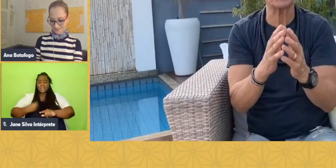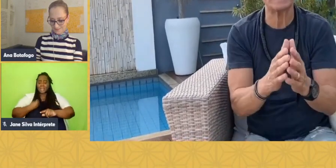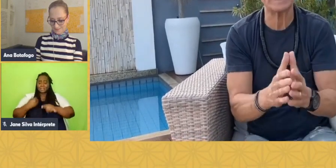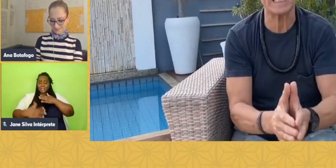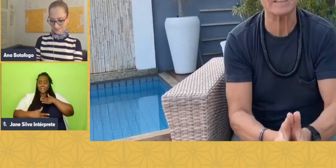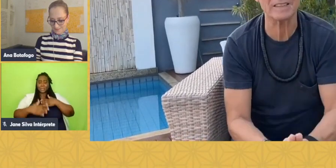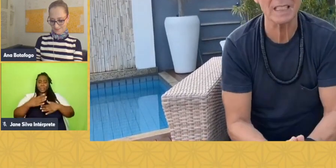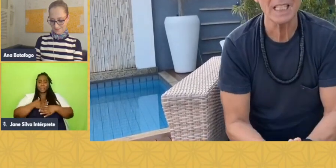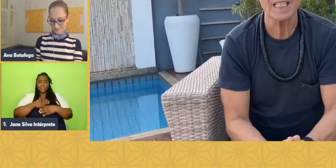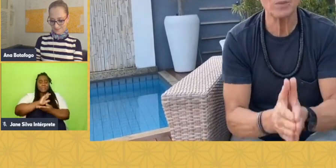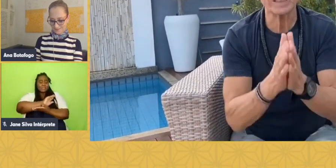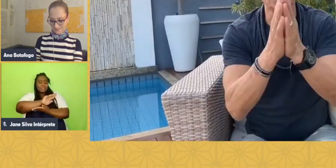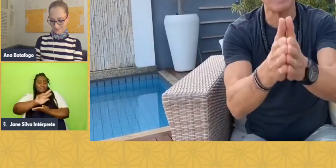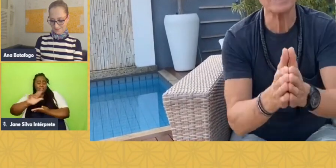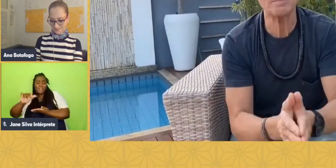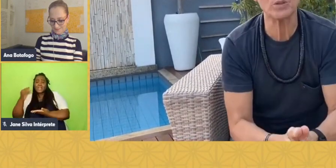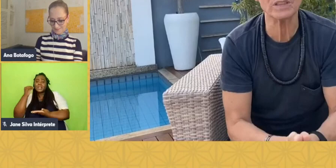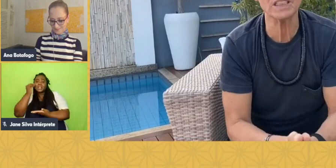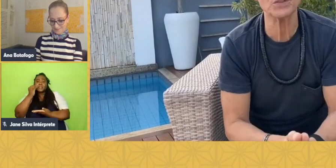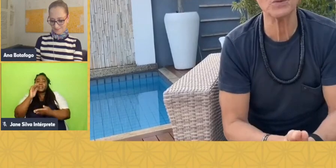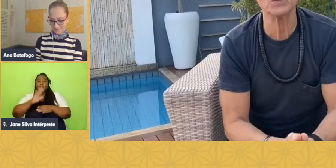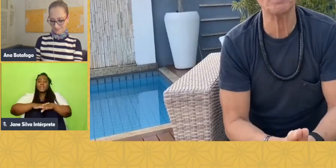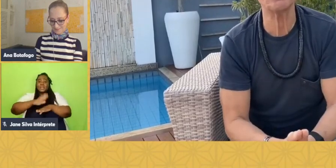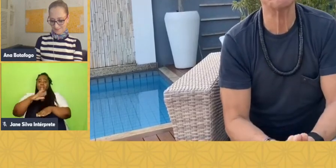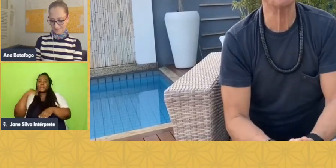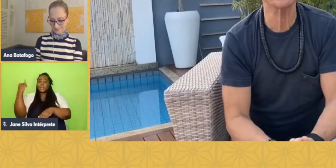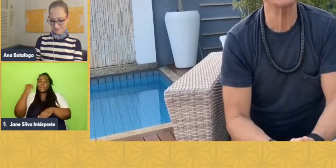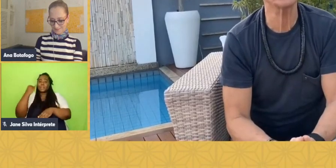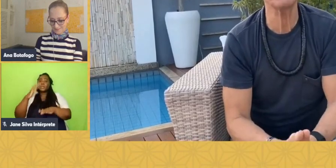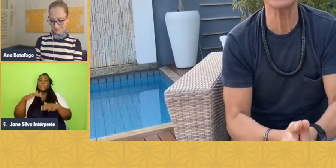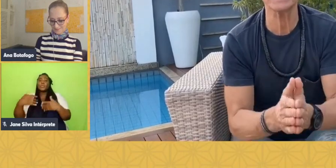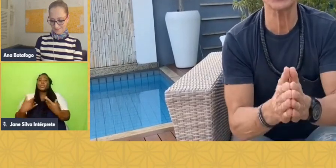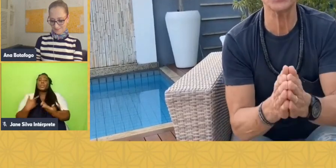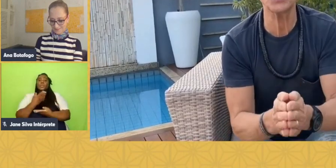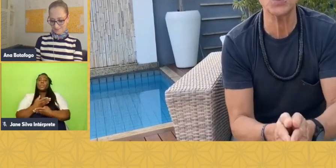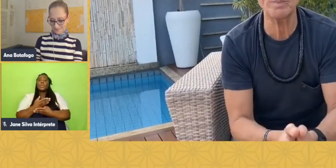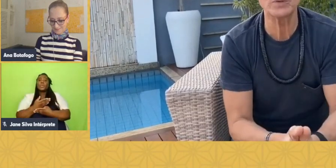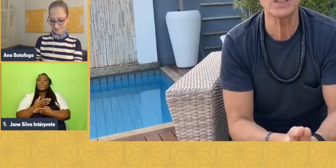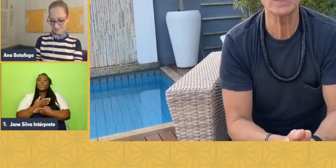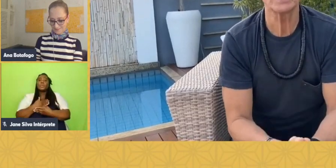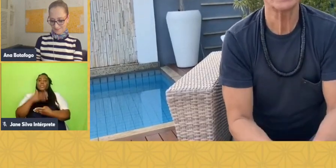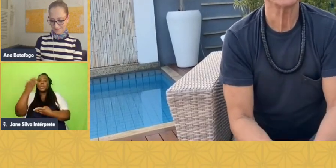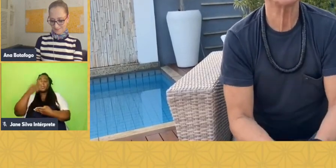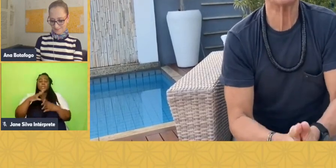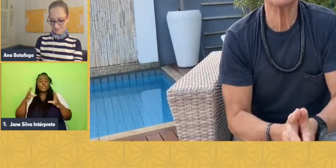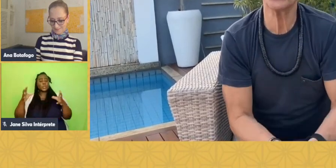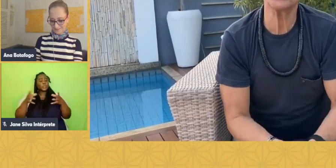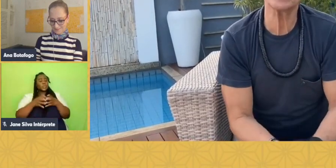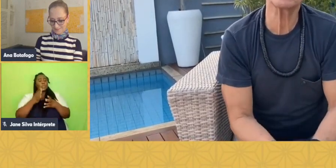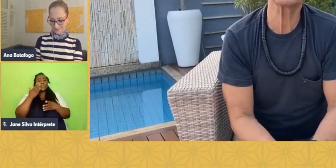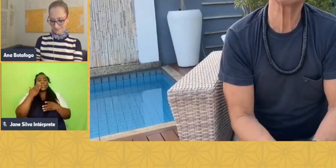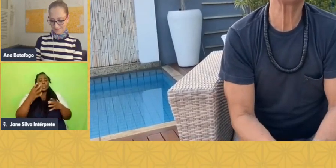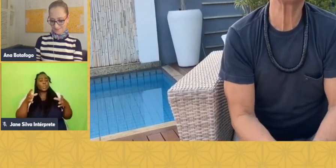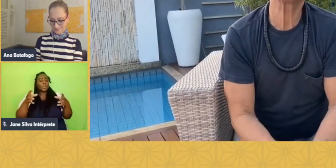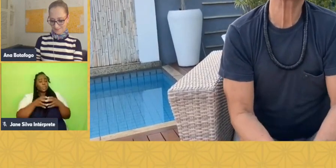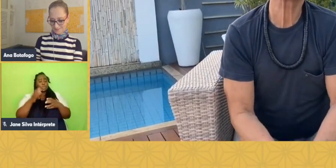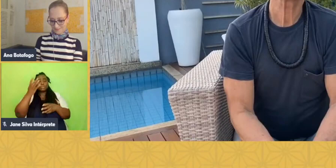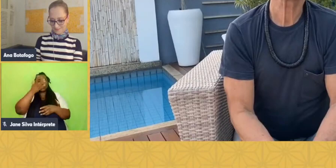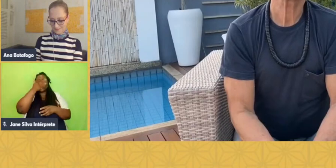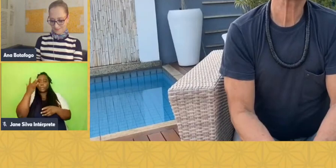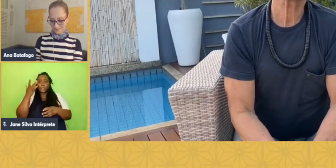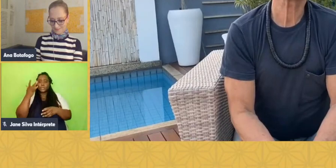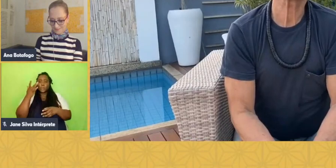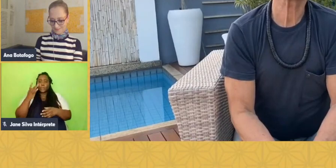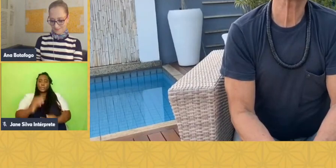corpo tive várias experiências e uma das mais importantes foi quando eu estive diante de um grupo de pessoas